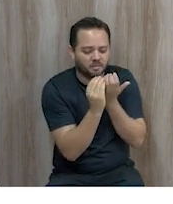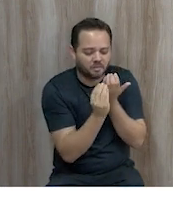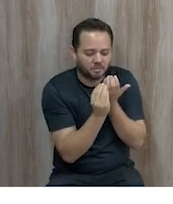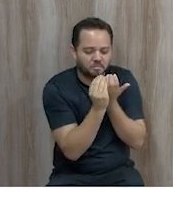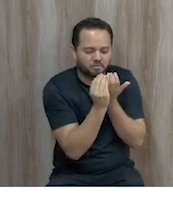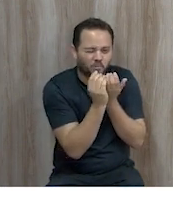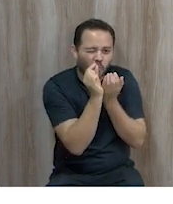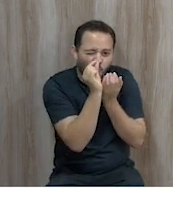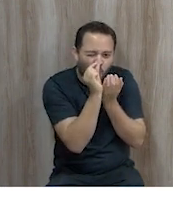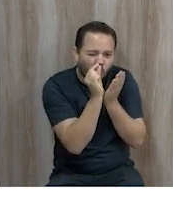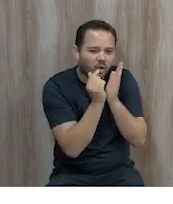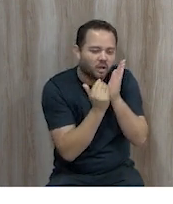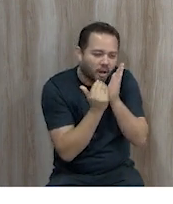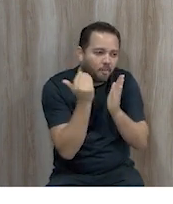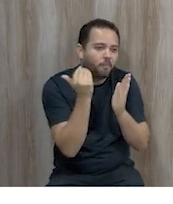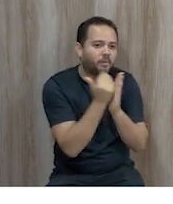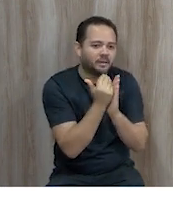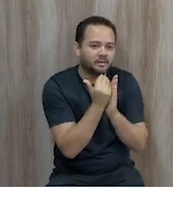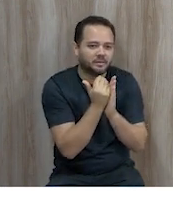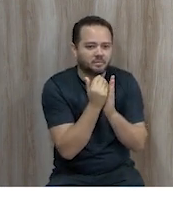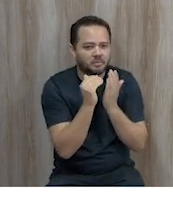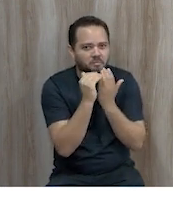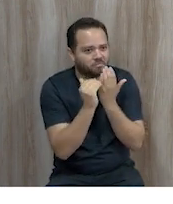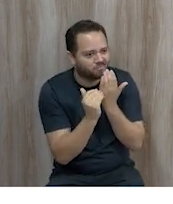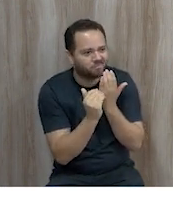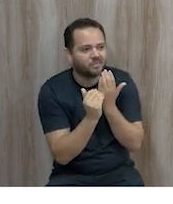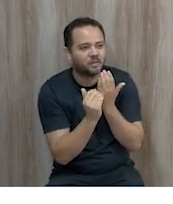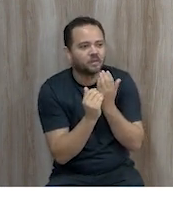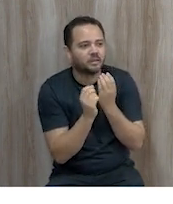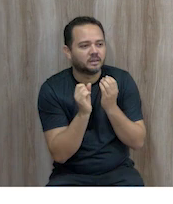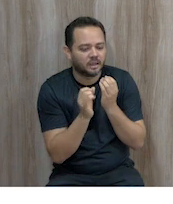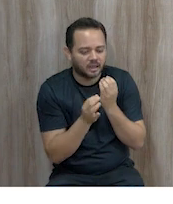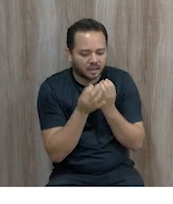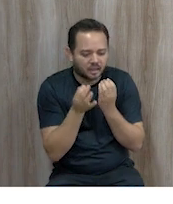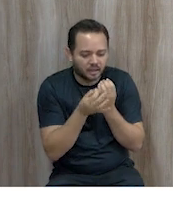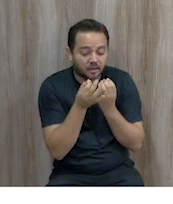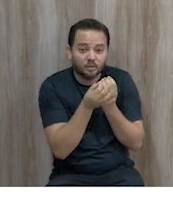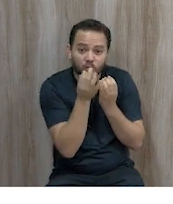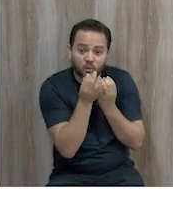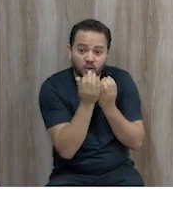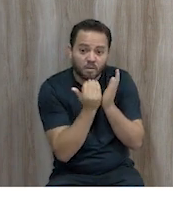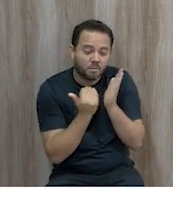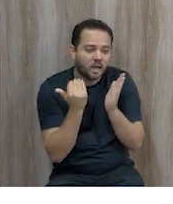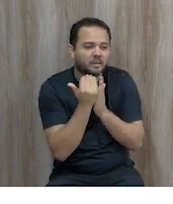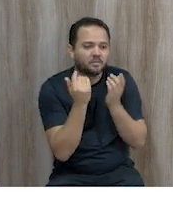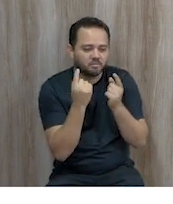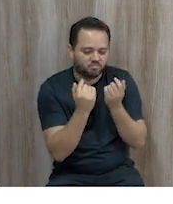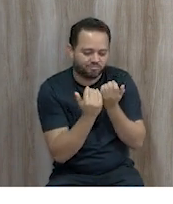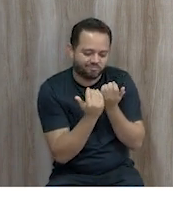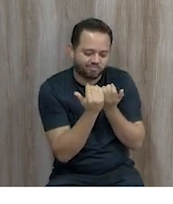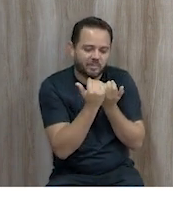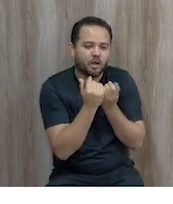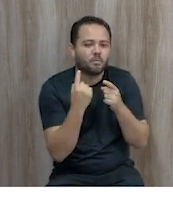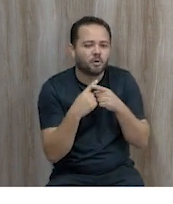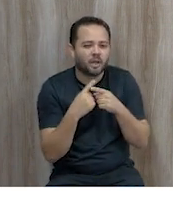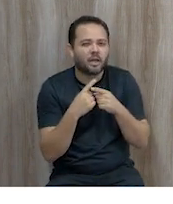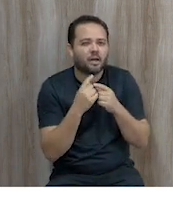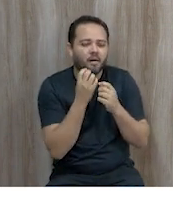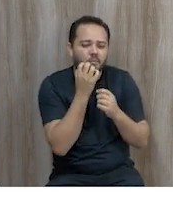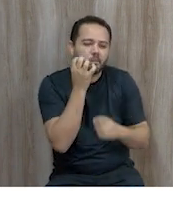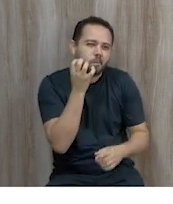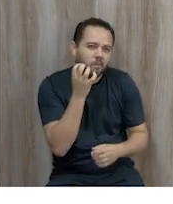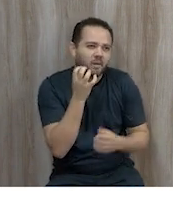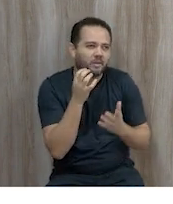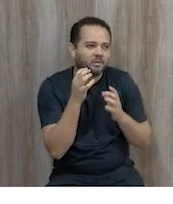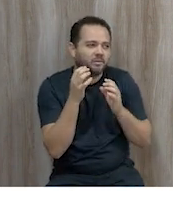quer recobrir. No momento da sutura, ele tem até que passar um pouco para que, no momento que aquele tecido desinchar, né, sair